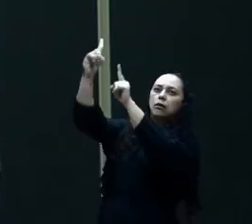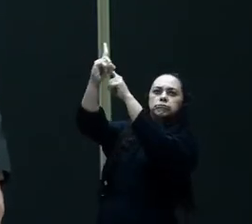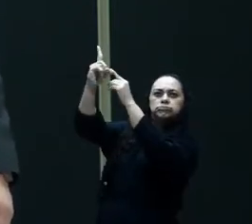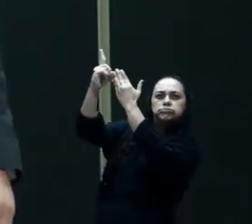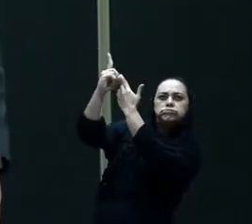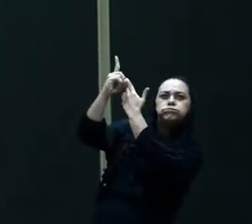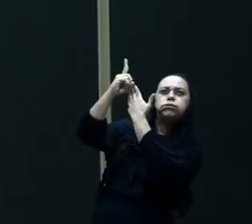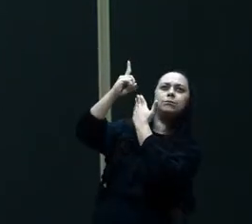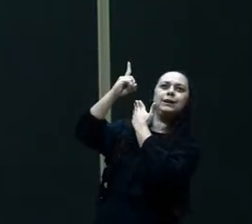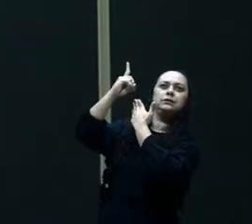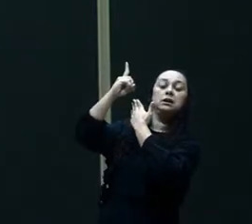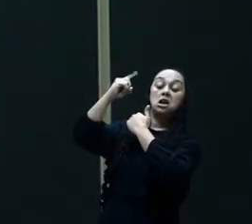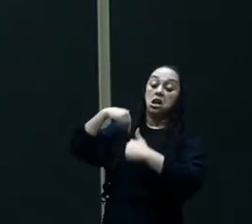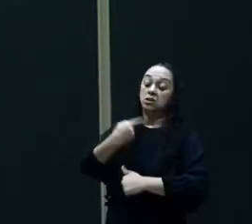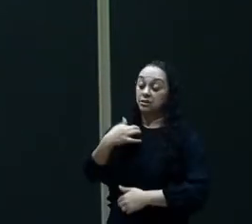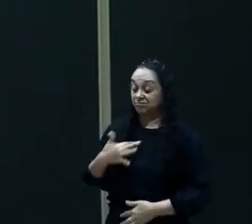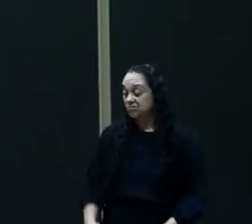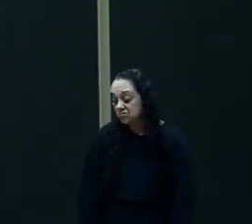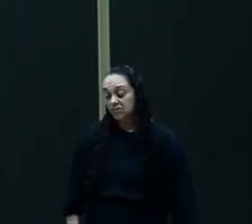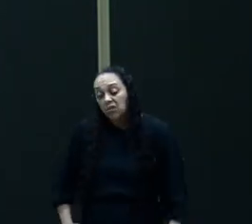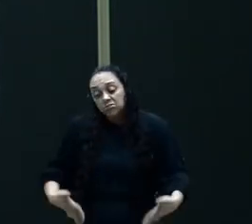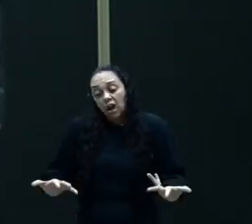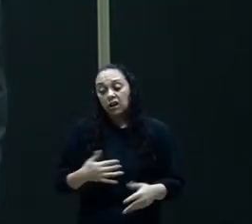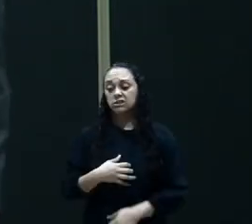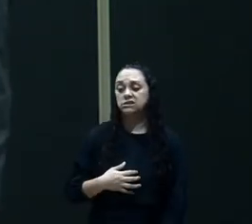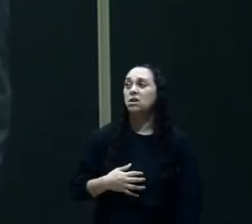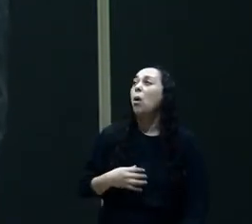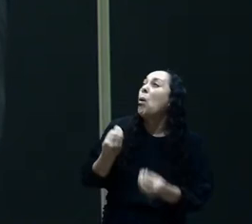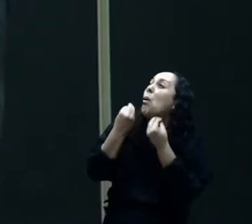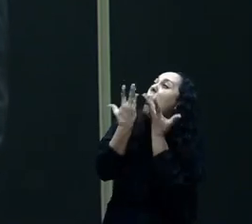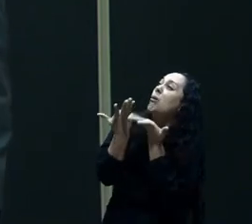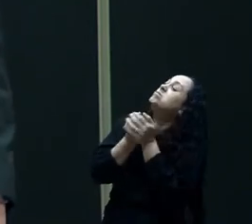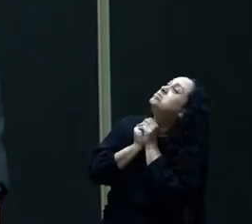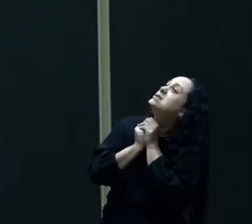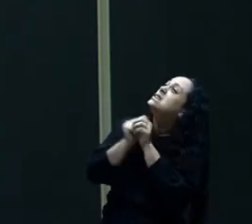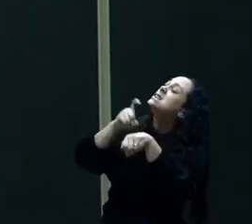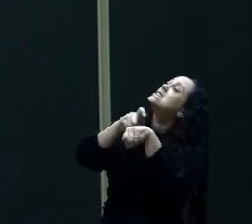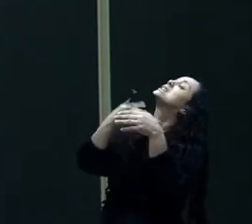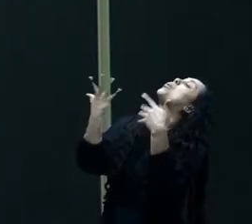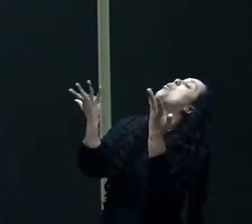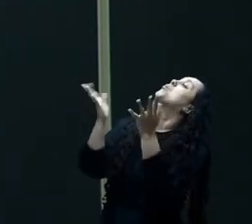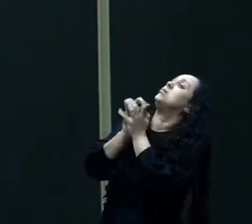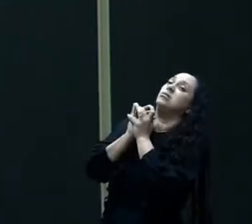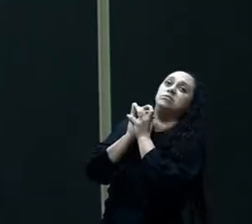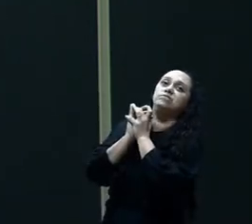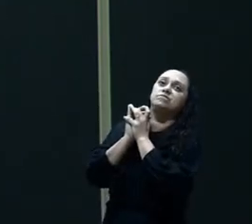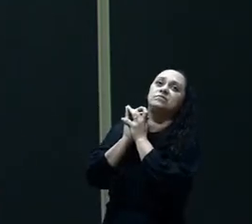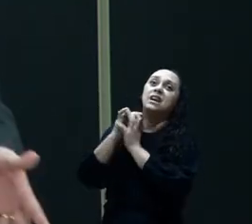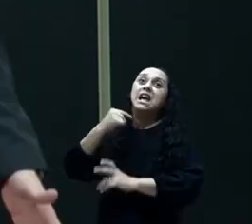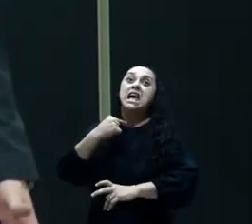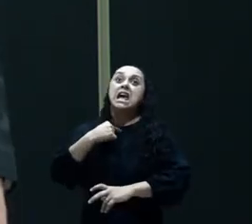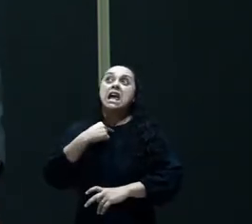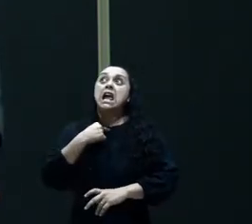facilitado tudo vai acontecer conforme eu tô pensando vão vir me buscar vão me colocar num lugar especial e eu